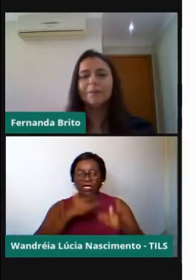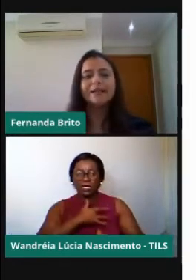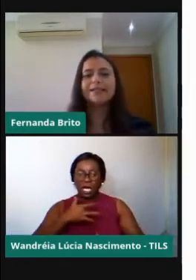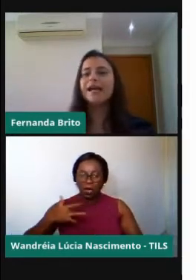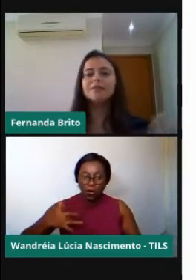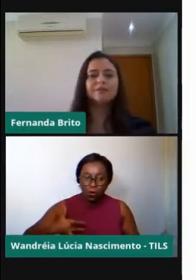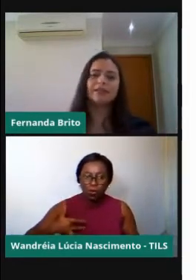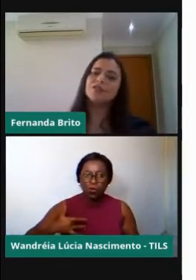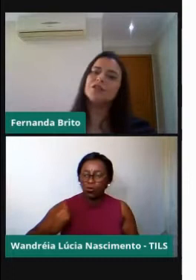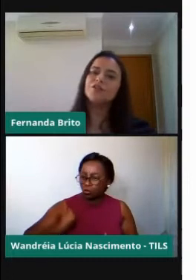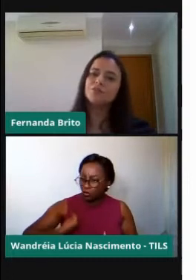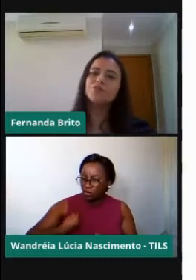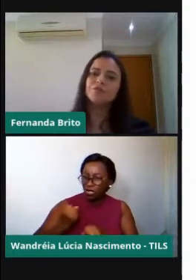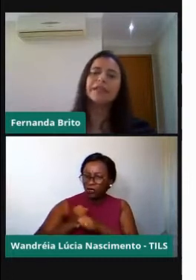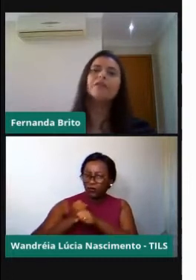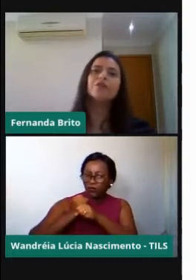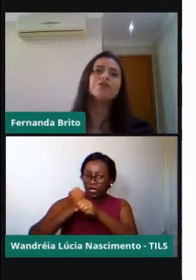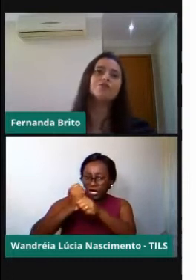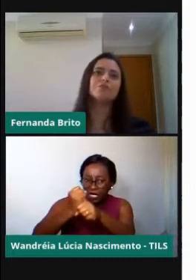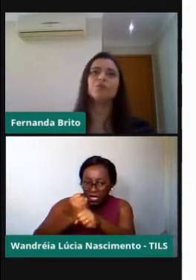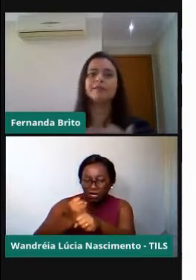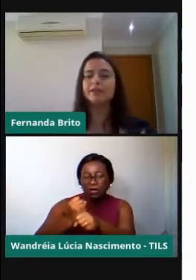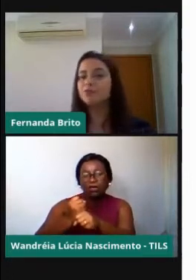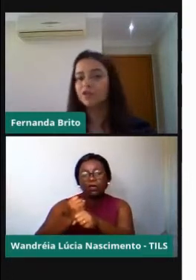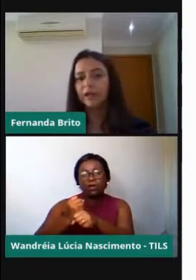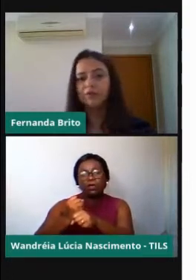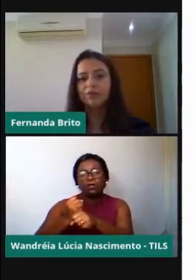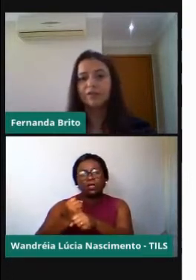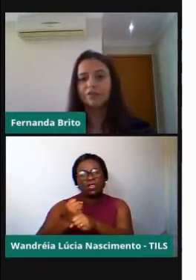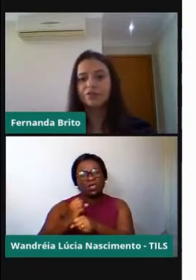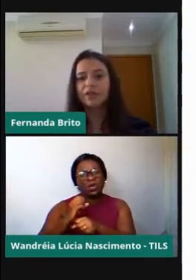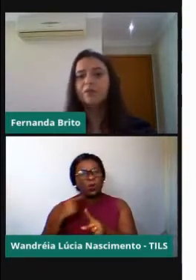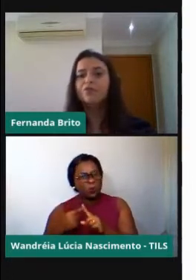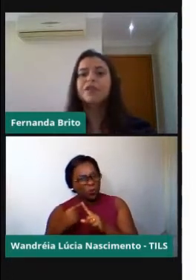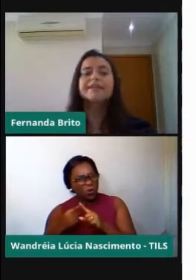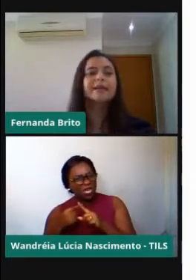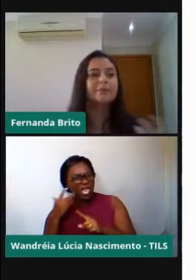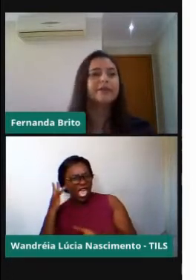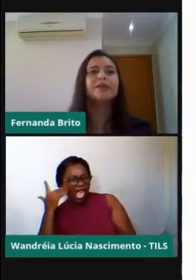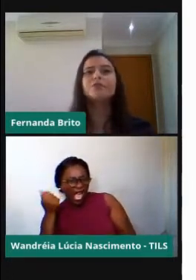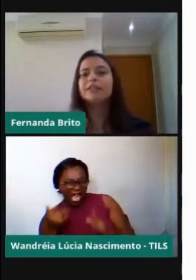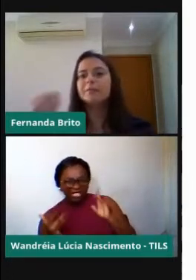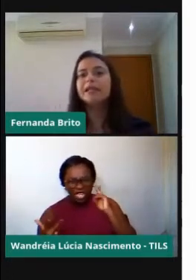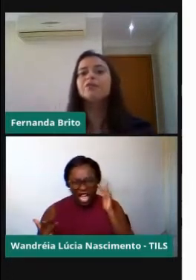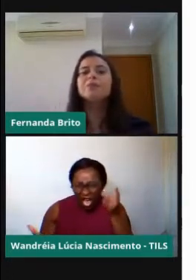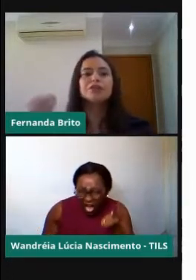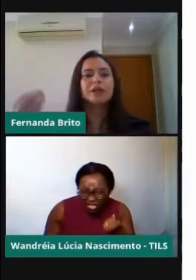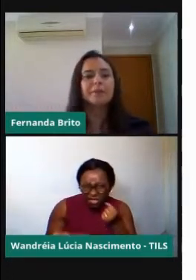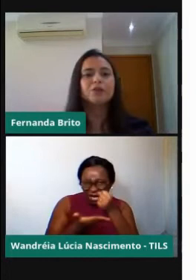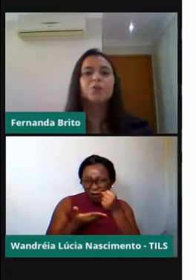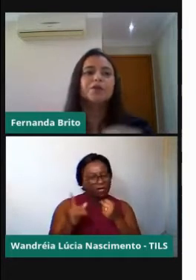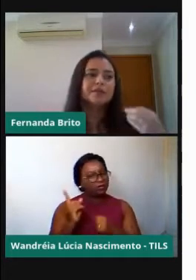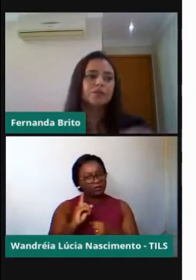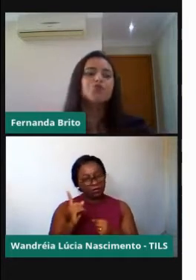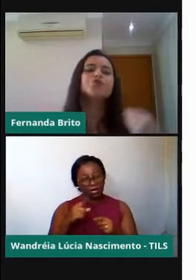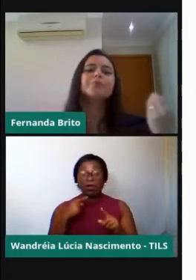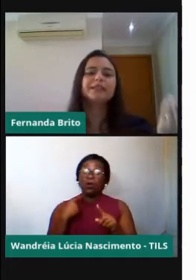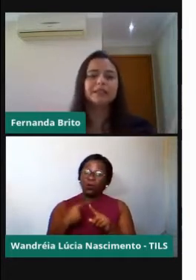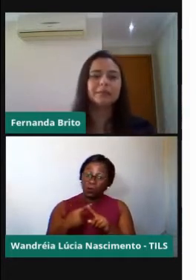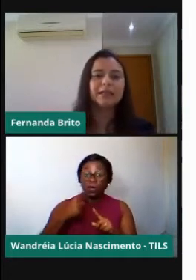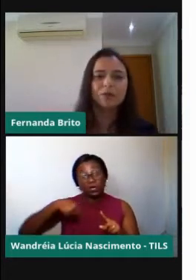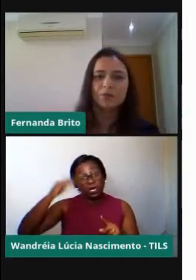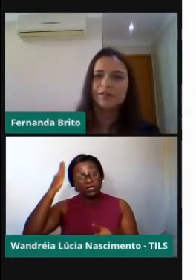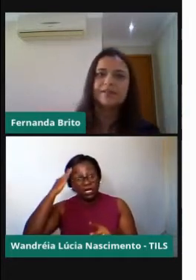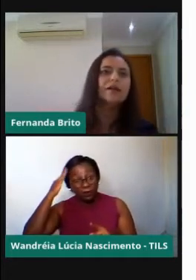longevidade, baseados em achismos, né? Nós conseguimos chegar onde nós estamos, né, e saber que um determinado medicamento pode ser útil